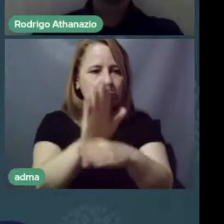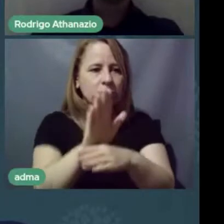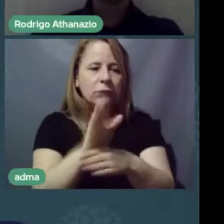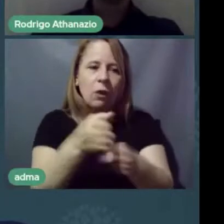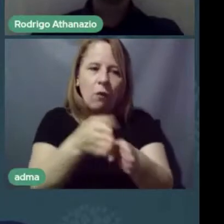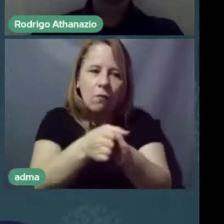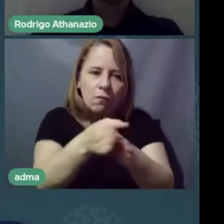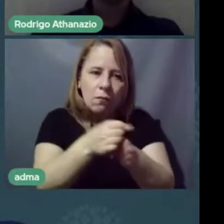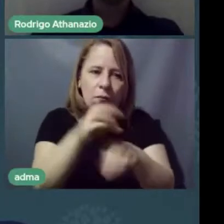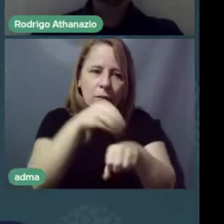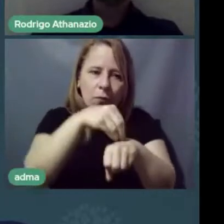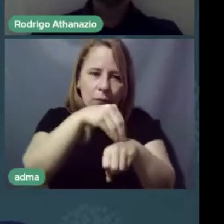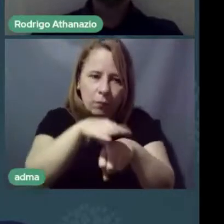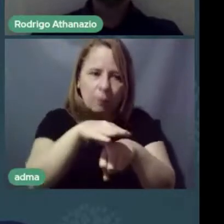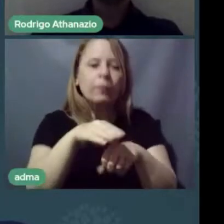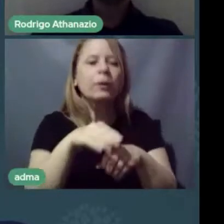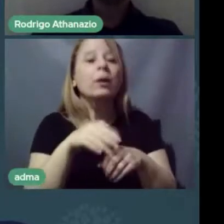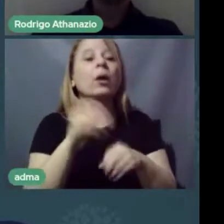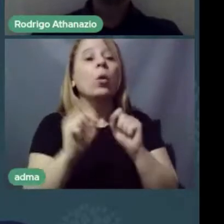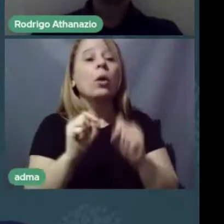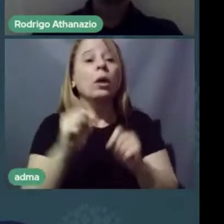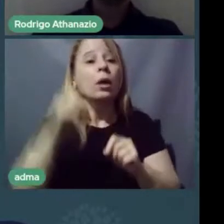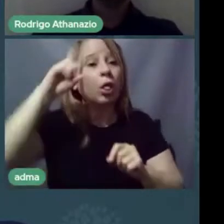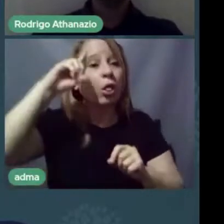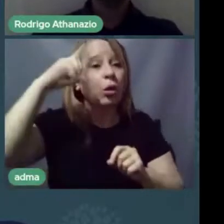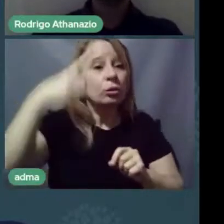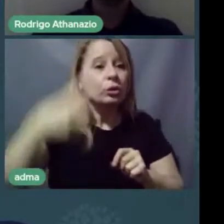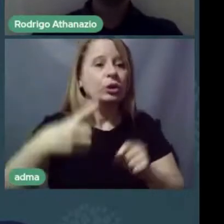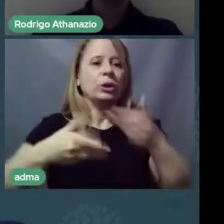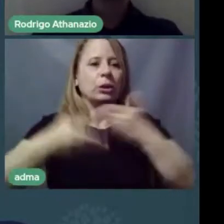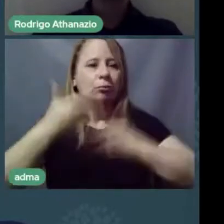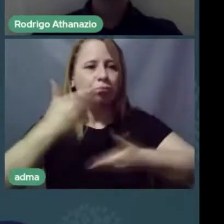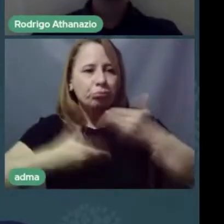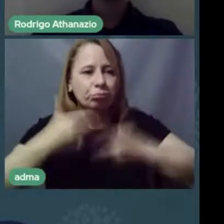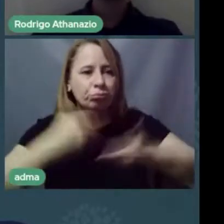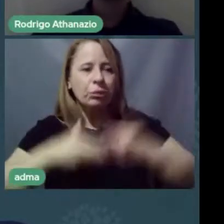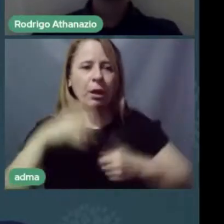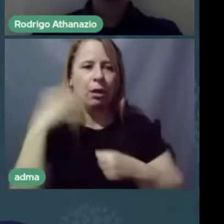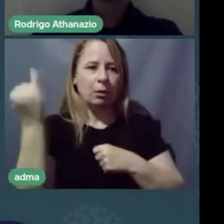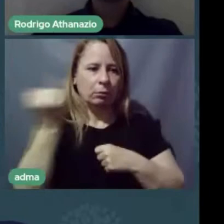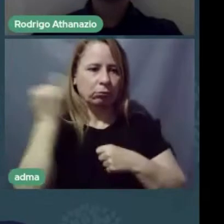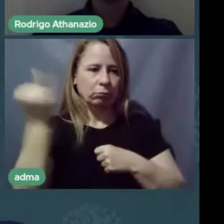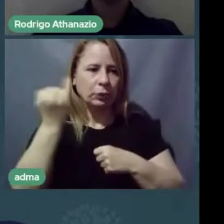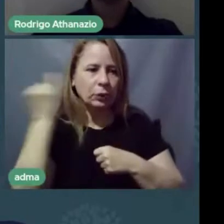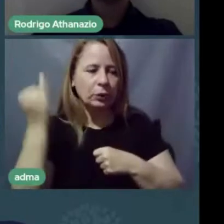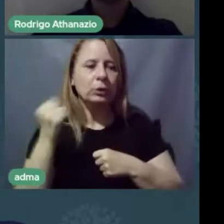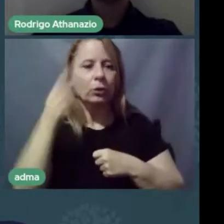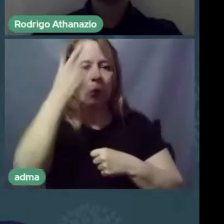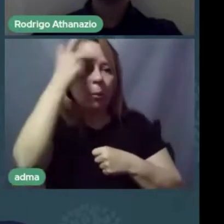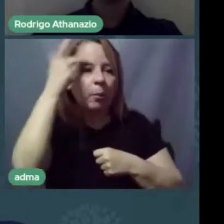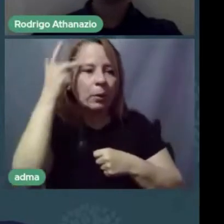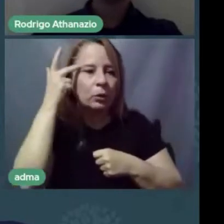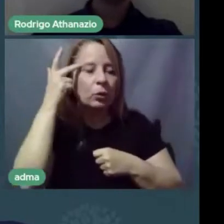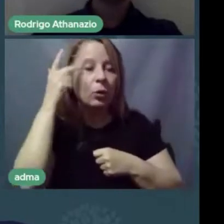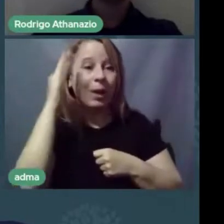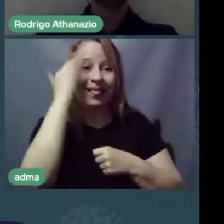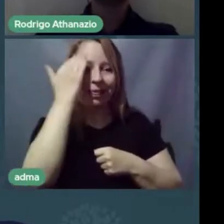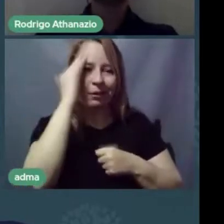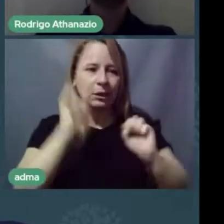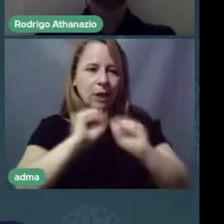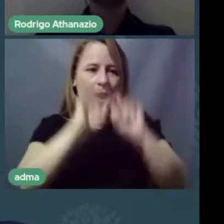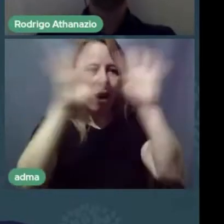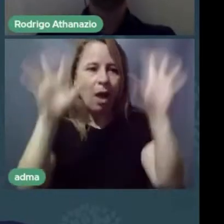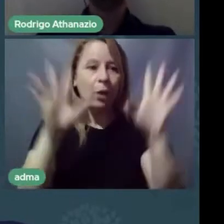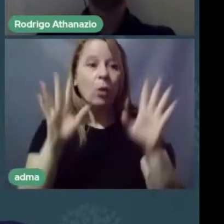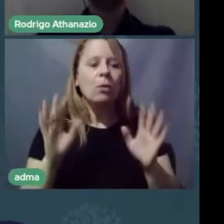ele um tratamento padrão, diário, que é a terapia de manutenção, e é importante a adesão ao paciente sobre isso, de entender qual é o remédio que